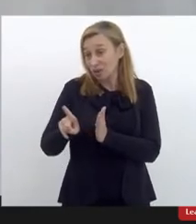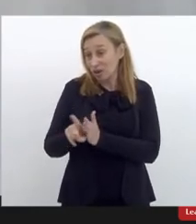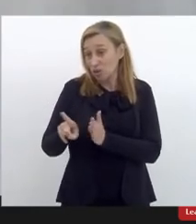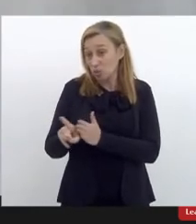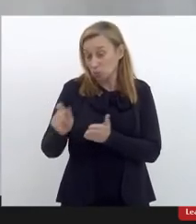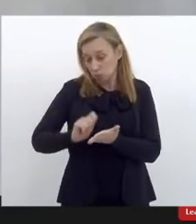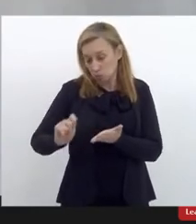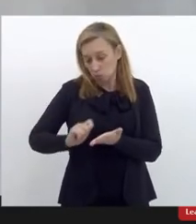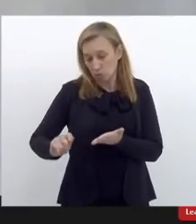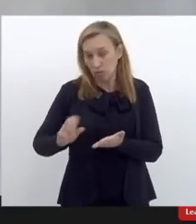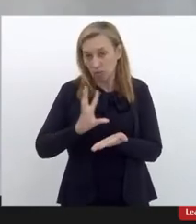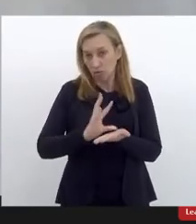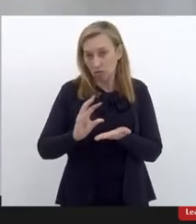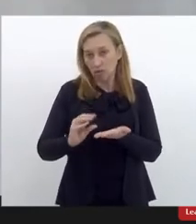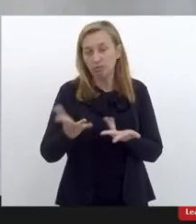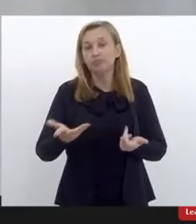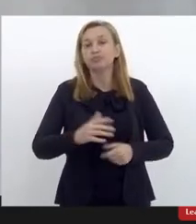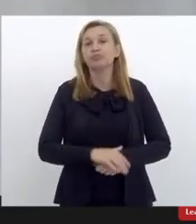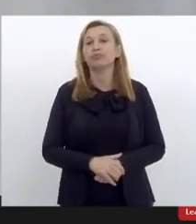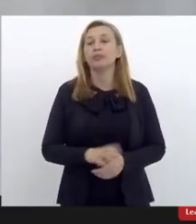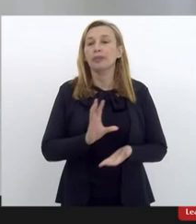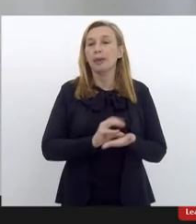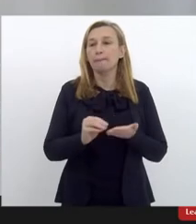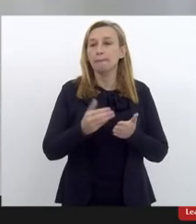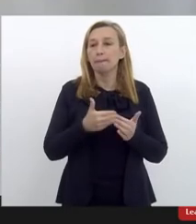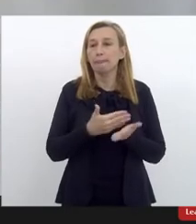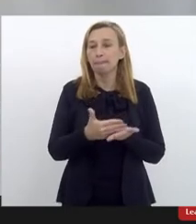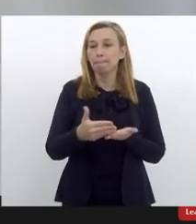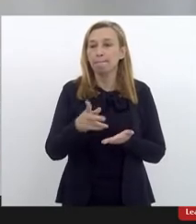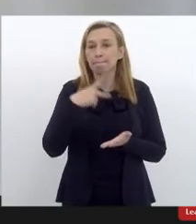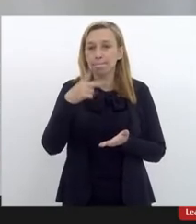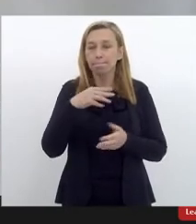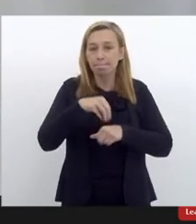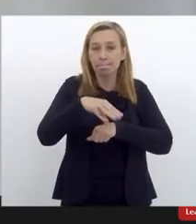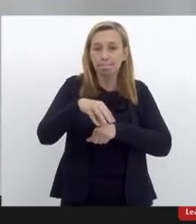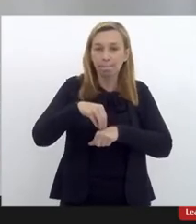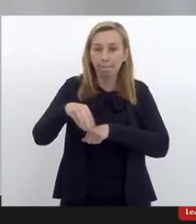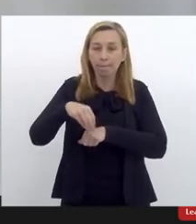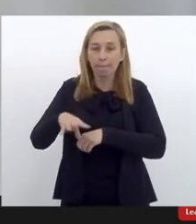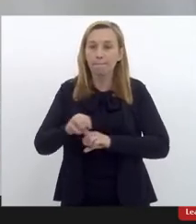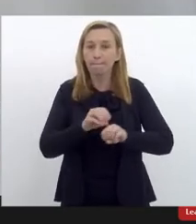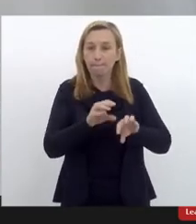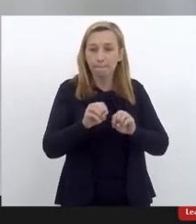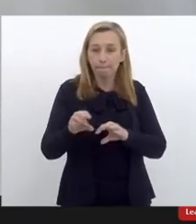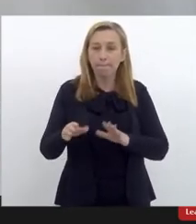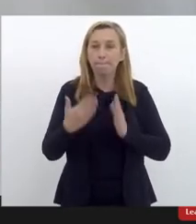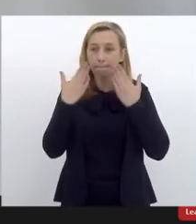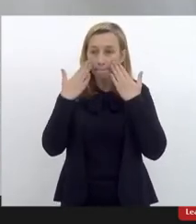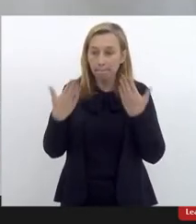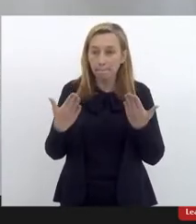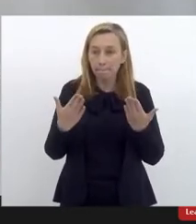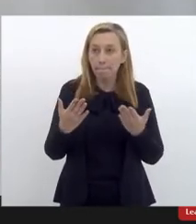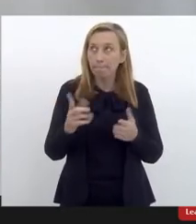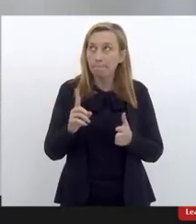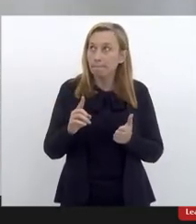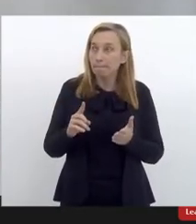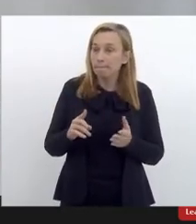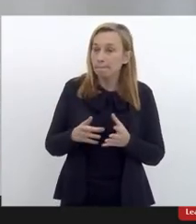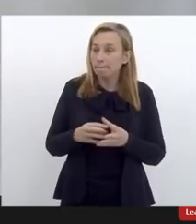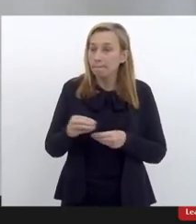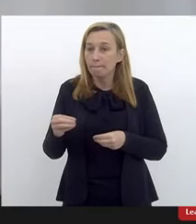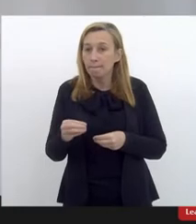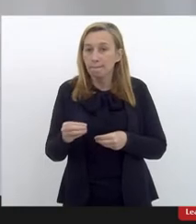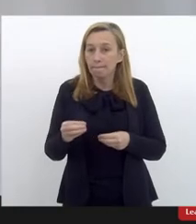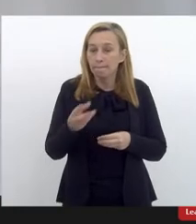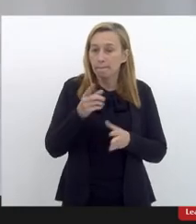fugindo muito da pauta, né? A pauta inicial foi para a gente falar dos indicadores educacionais, que a gente fez a apresentação, a gente não foge de nenhum questionamento,